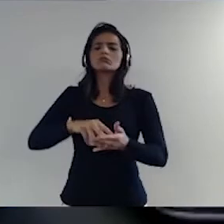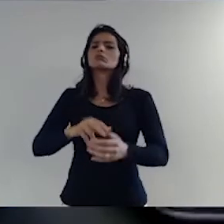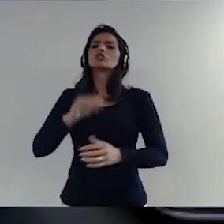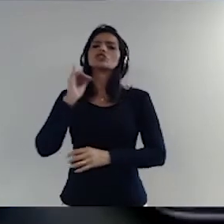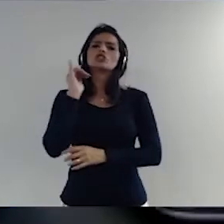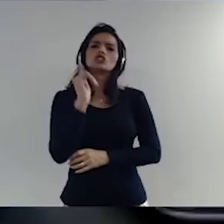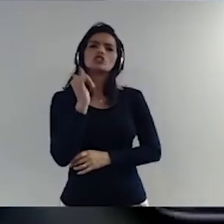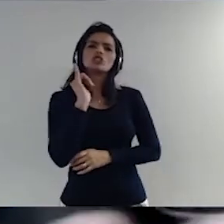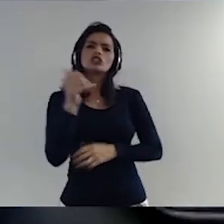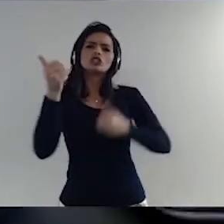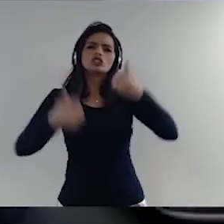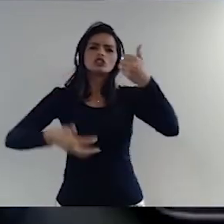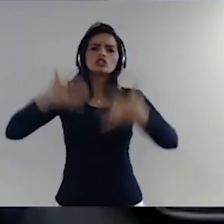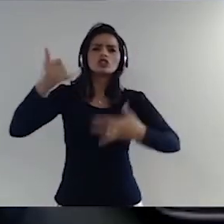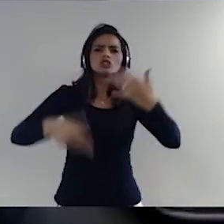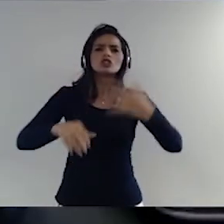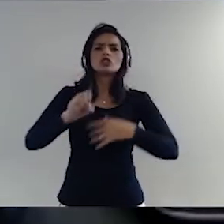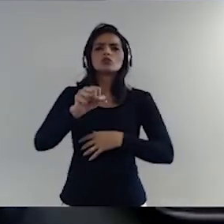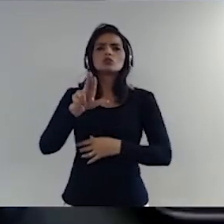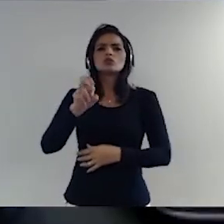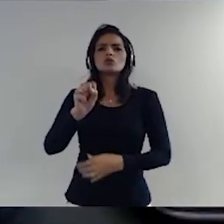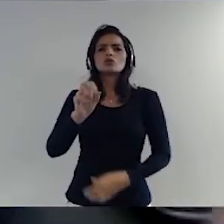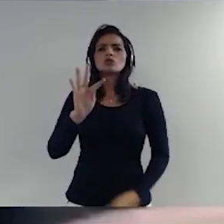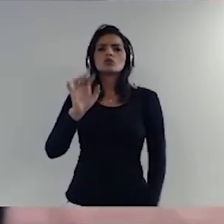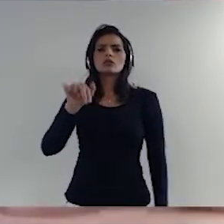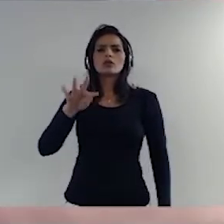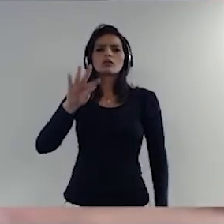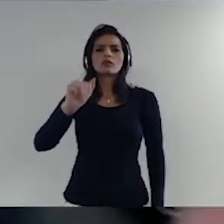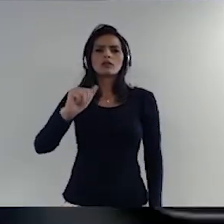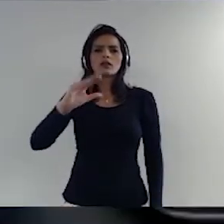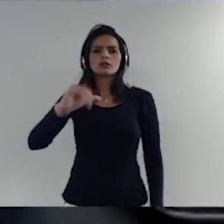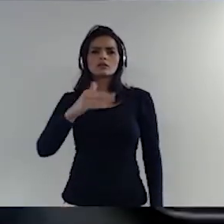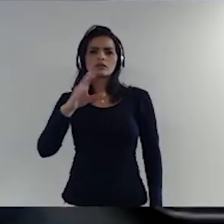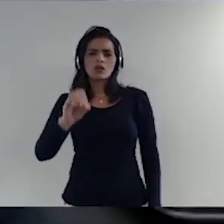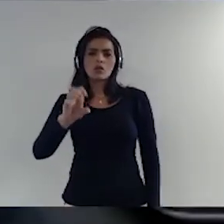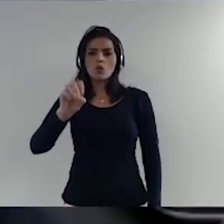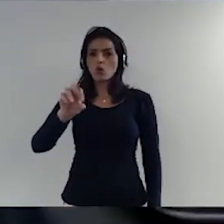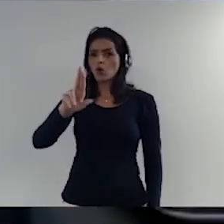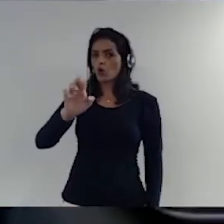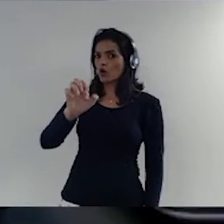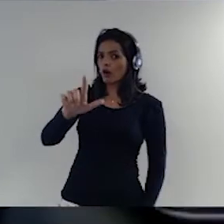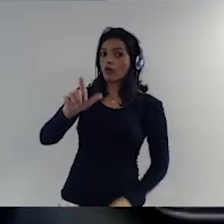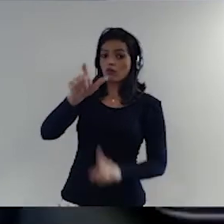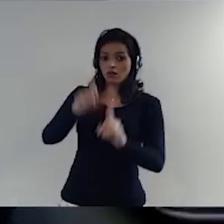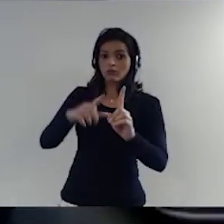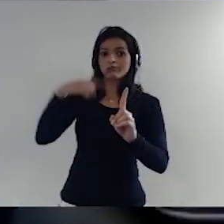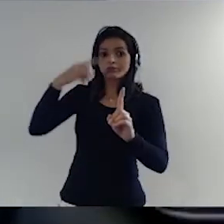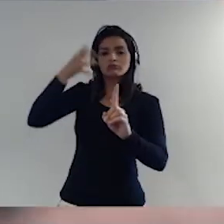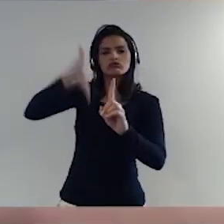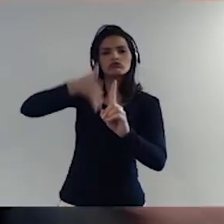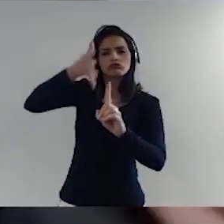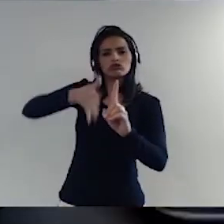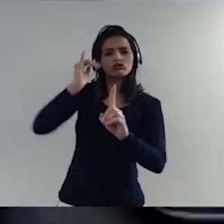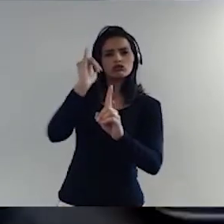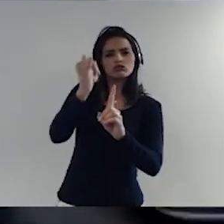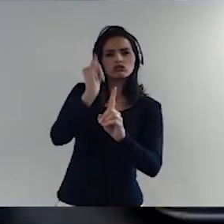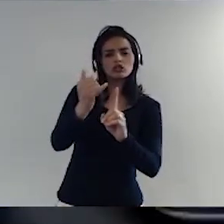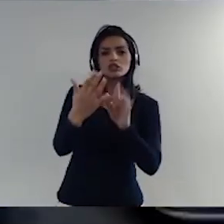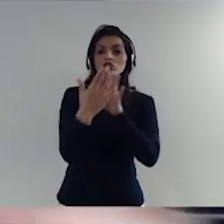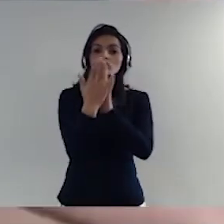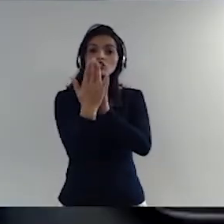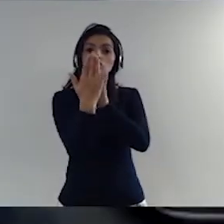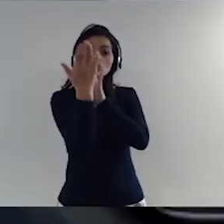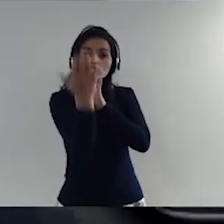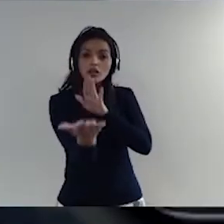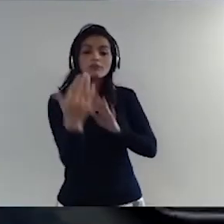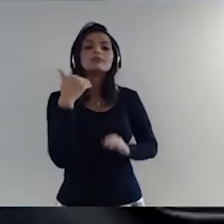do mecanismo, nesse momento pandêmico, mas, sem dúvida alguma, estendendo para outras